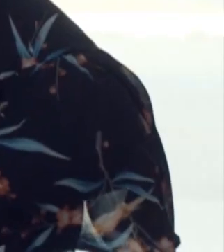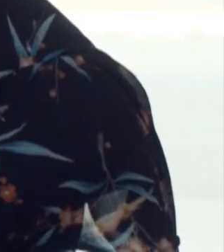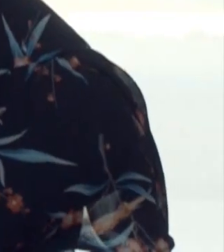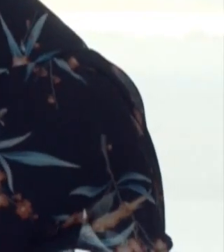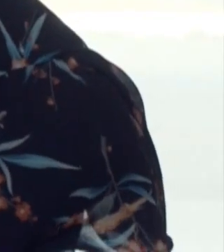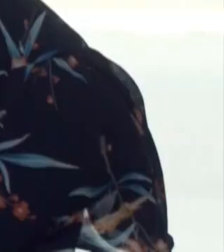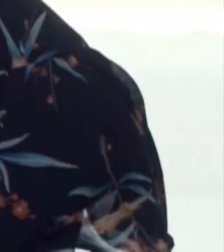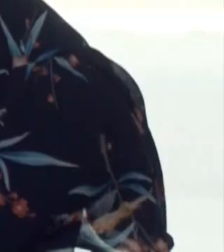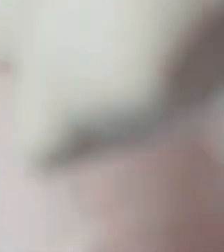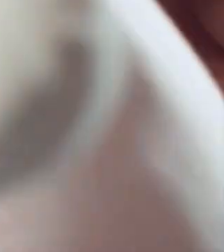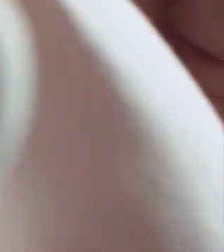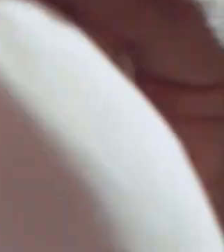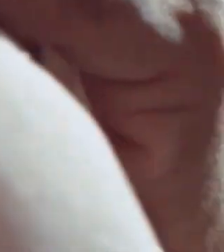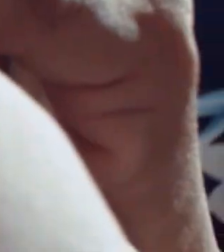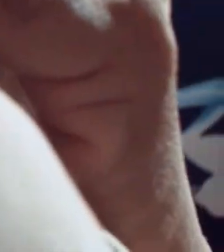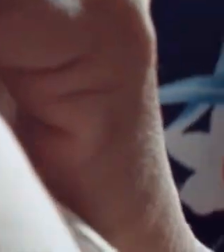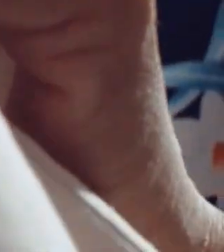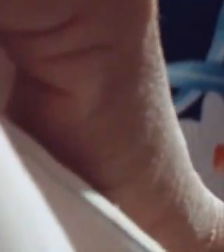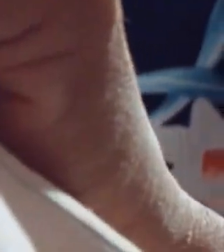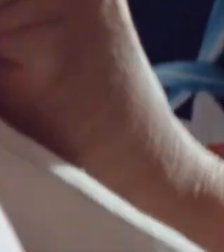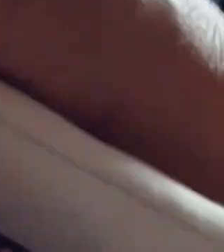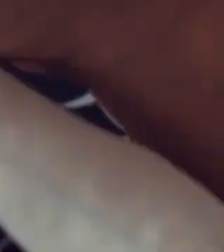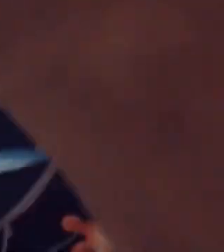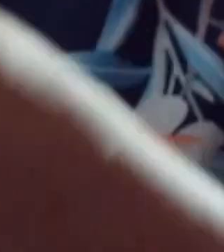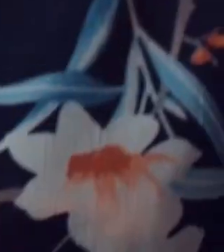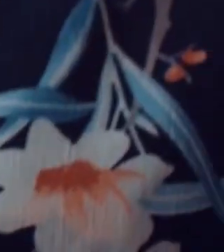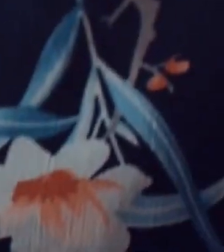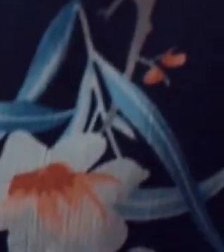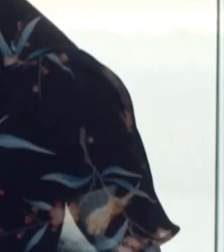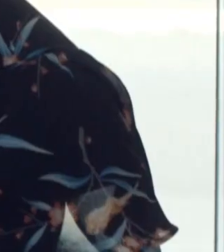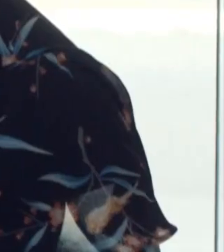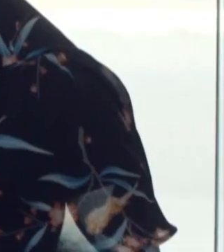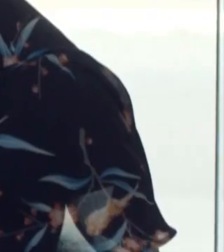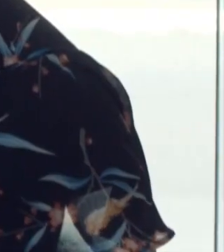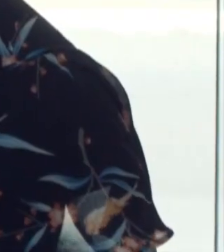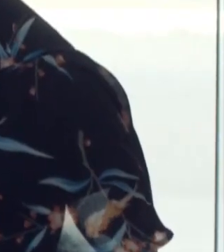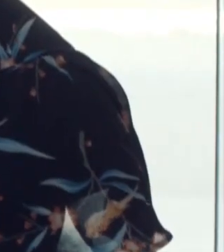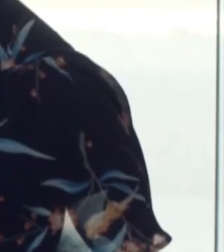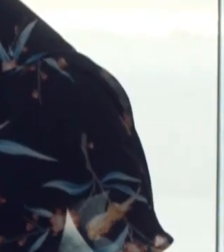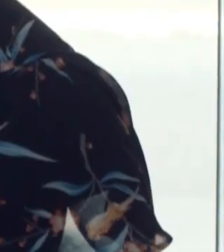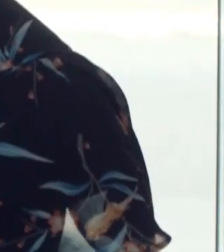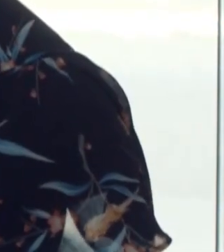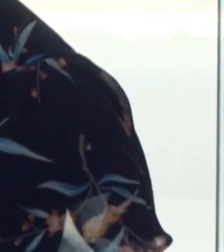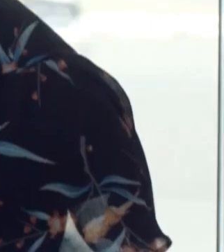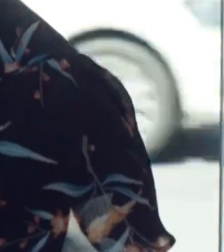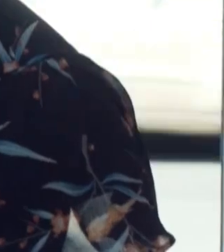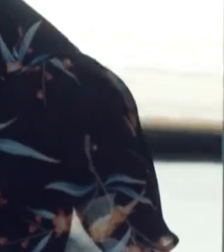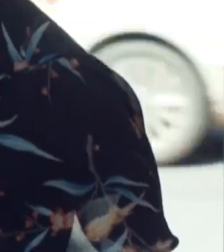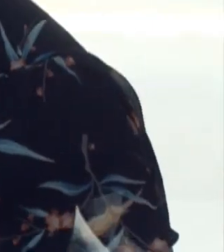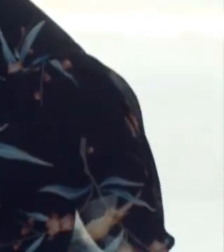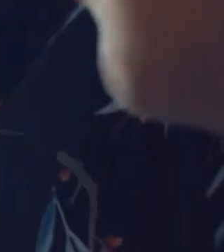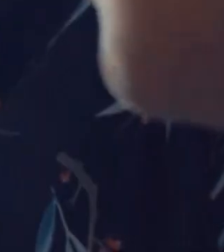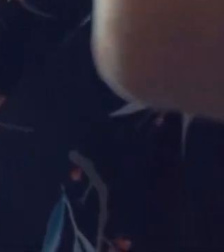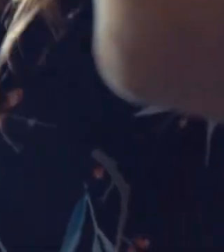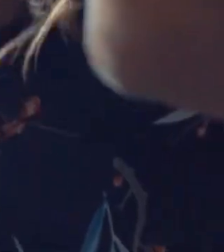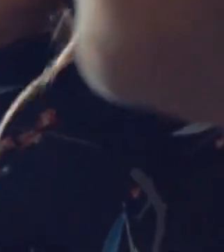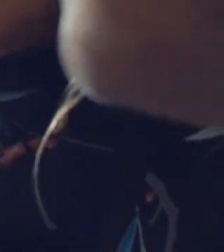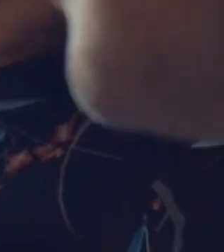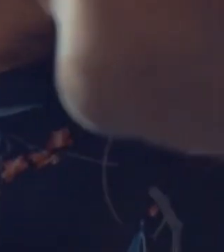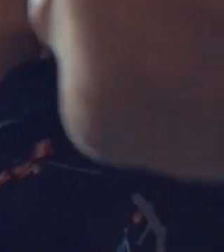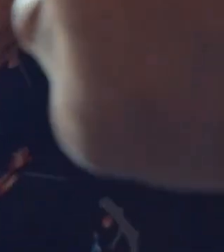máquina, foi um desastre. Mas eu persisti e continuei. No dia seguinte eu voltei a ela com uma boneca